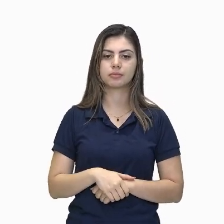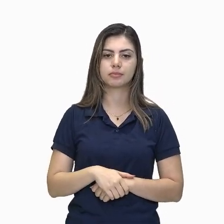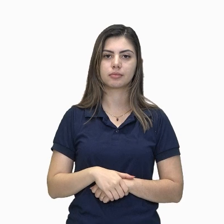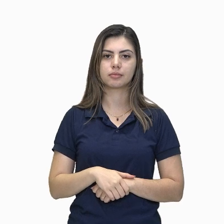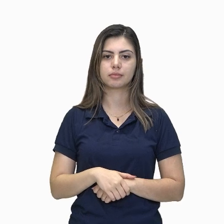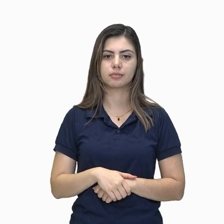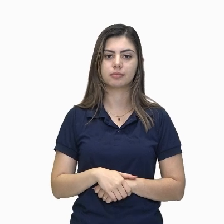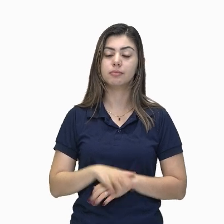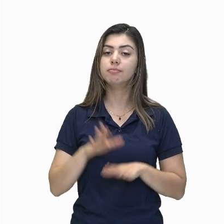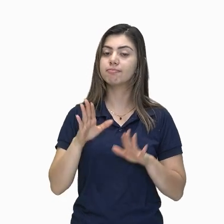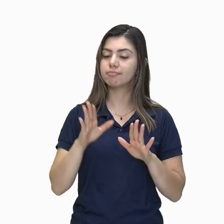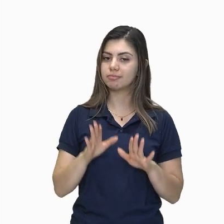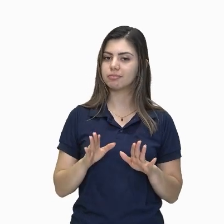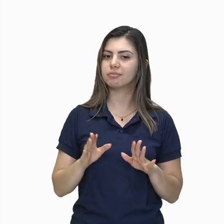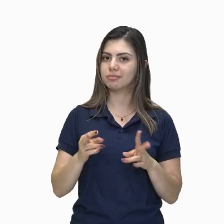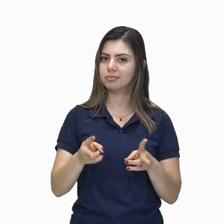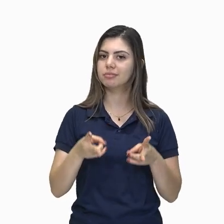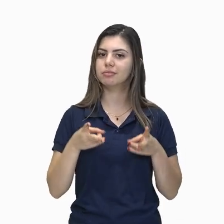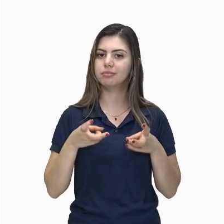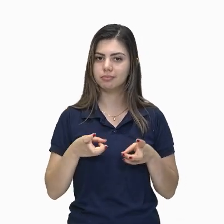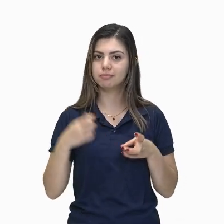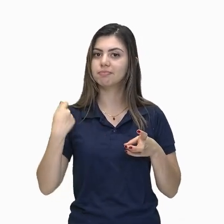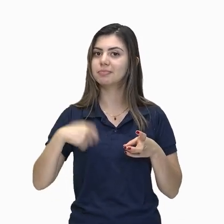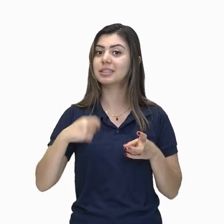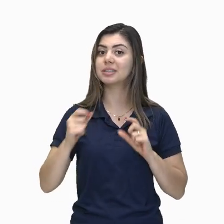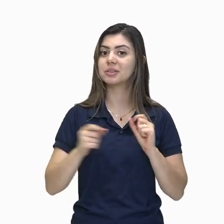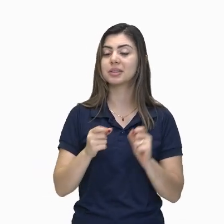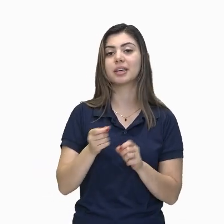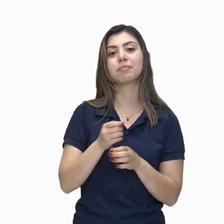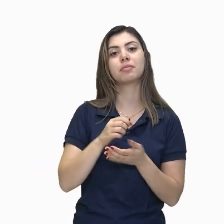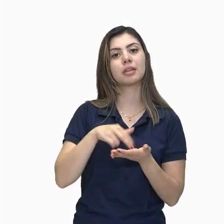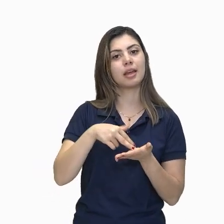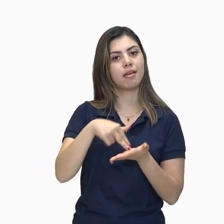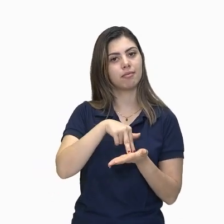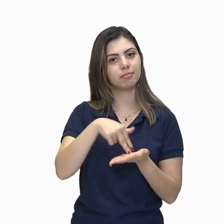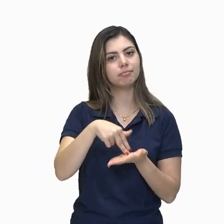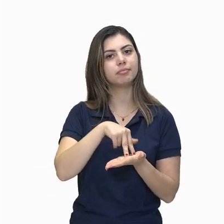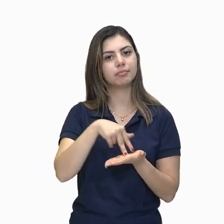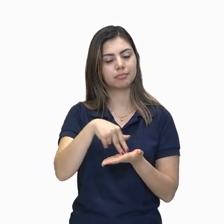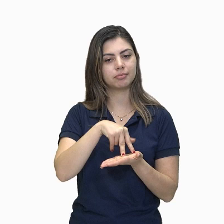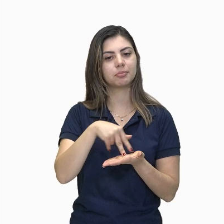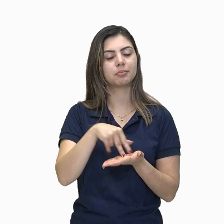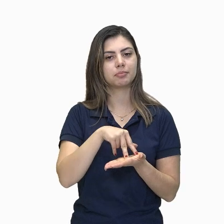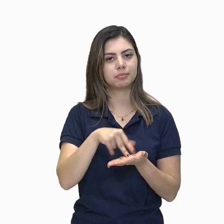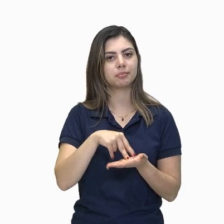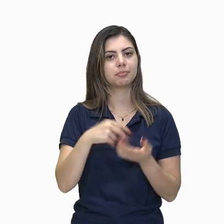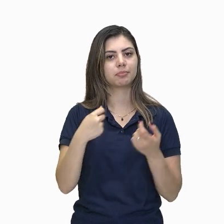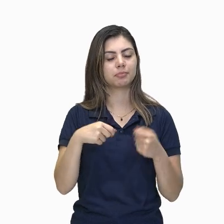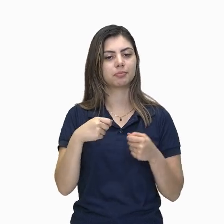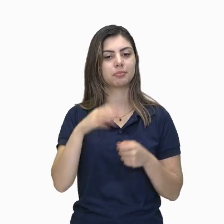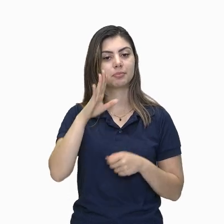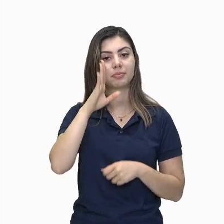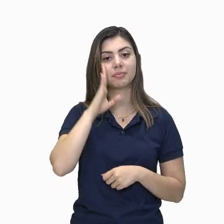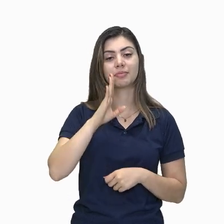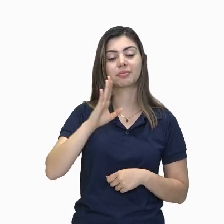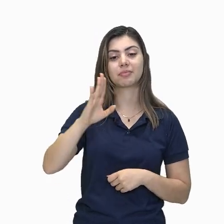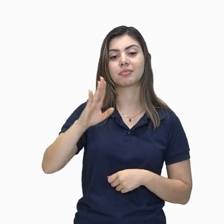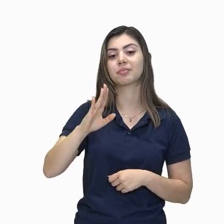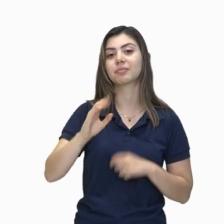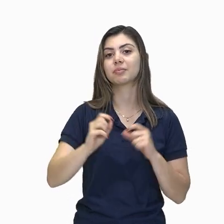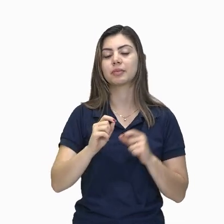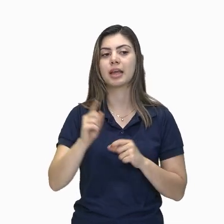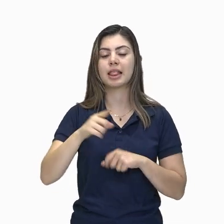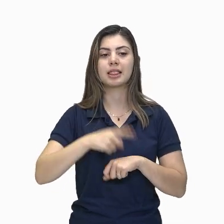deve, com certeza, e exige aí o quê? Um equilíbrio, né? Principalmente aonde, professor? Naquela